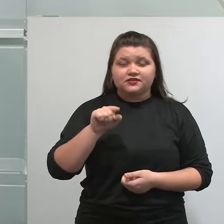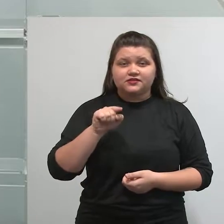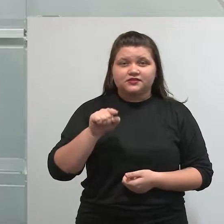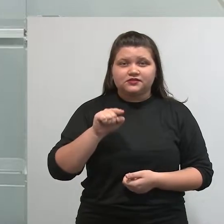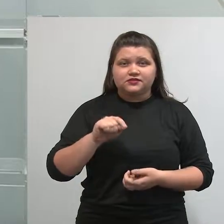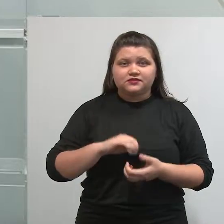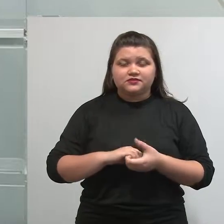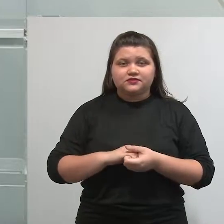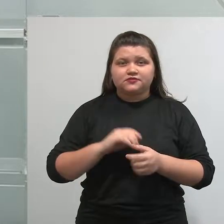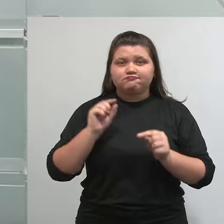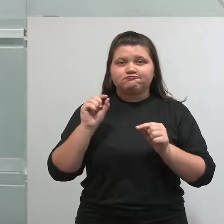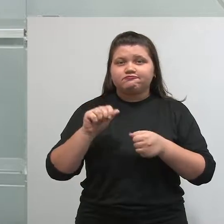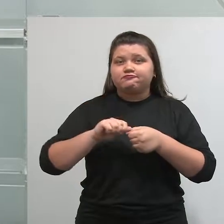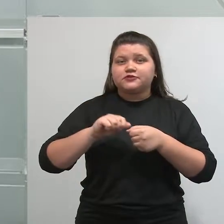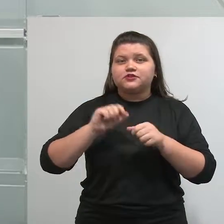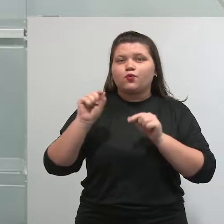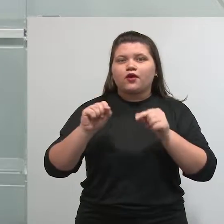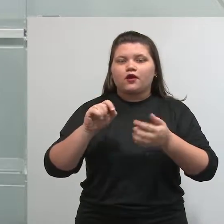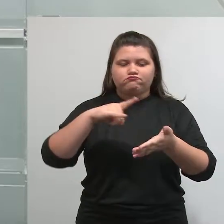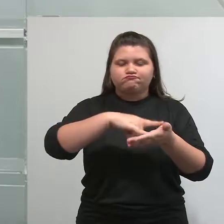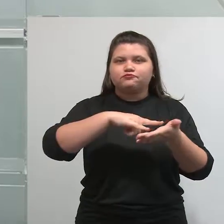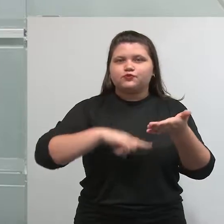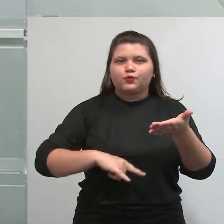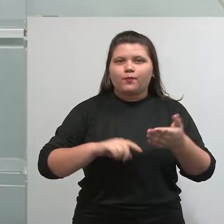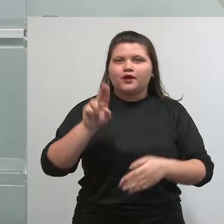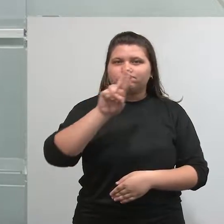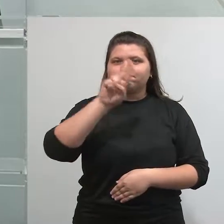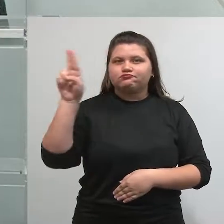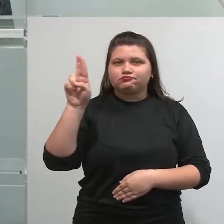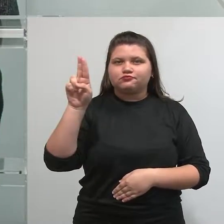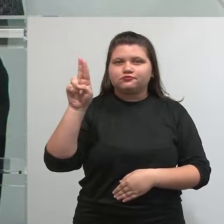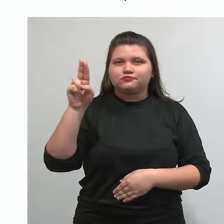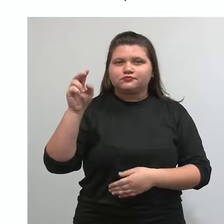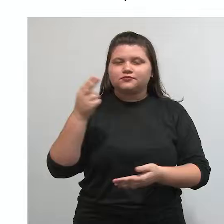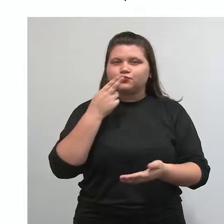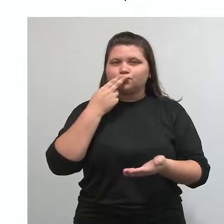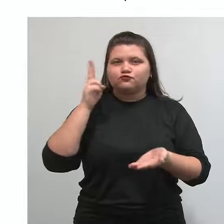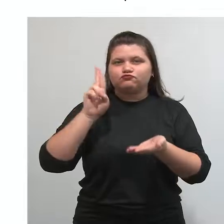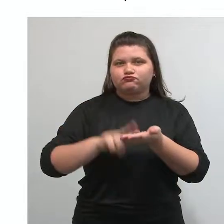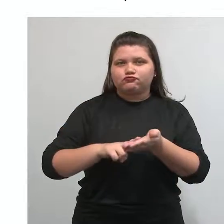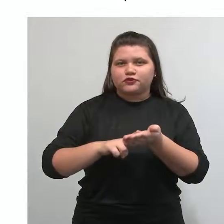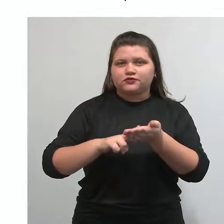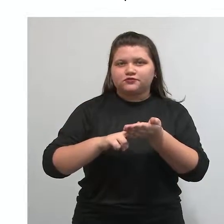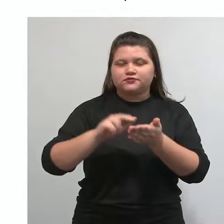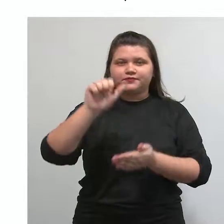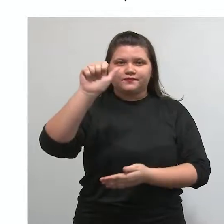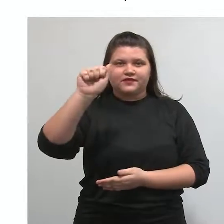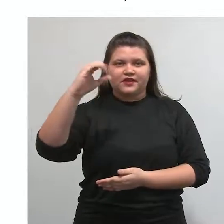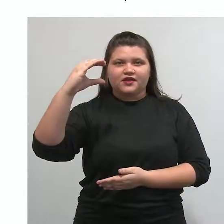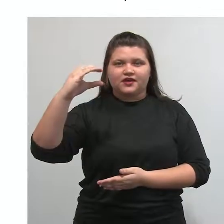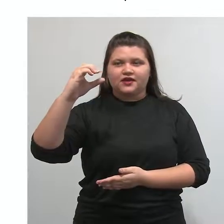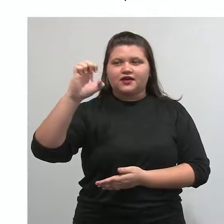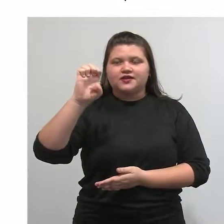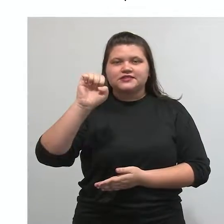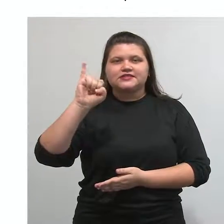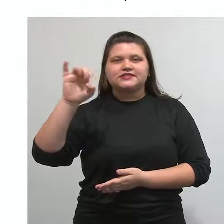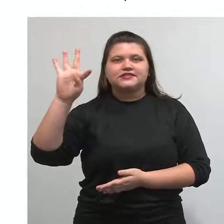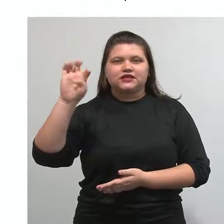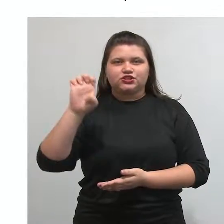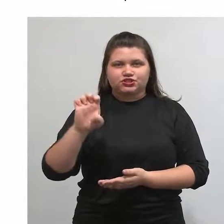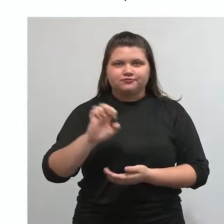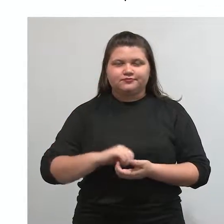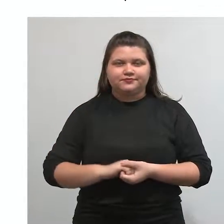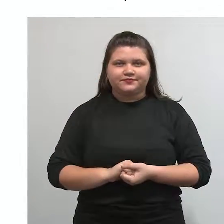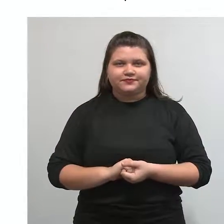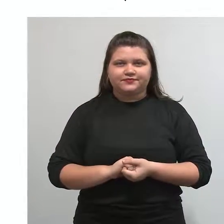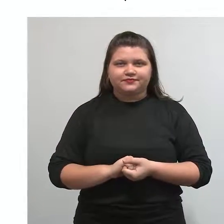tranquila, elaboramos um documento que é chamado Carta de Aceite Projeto Integrador 2.